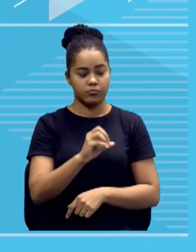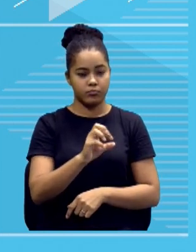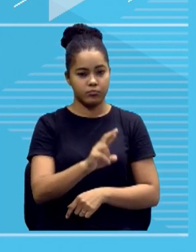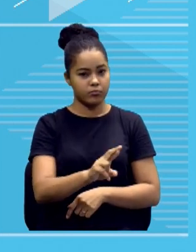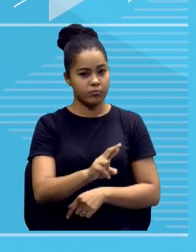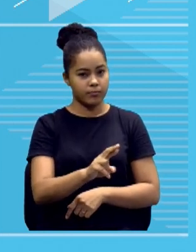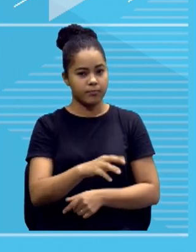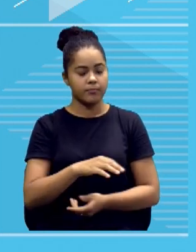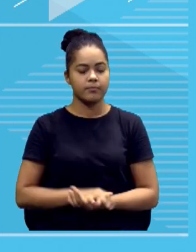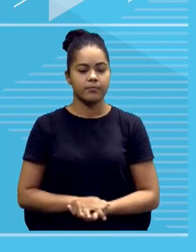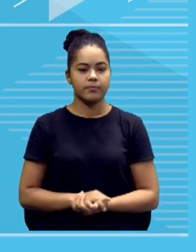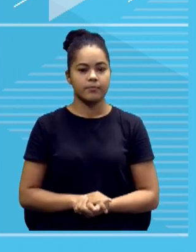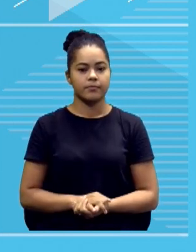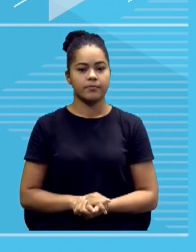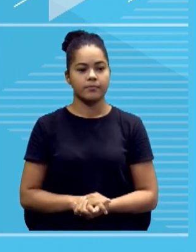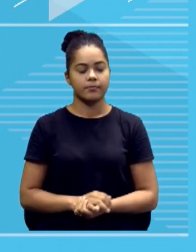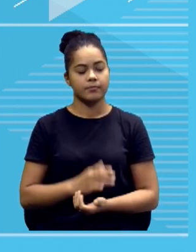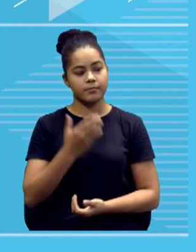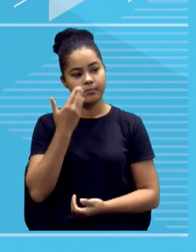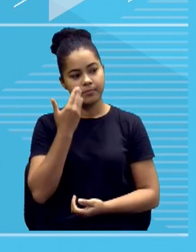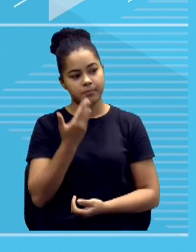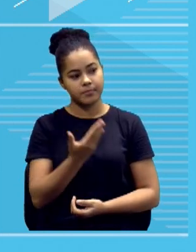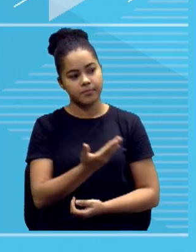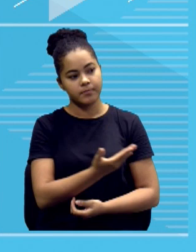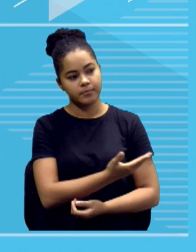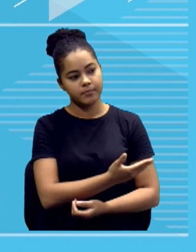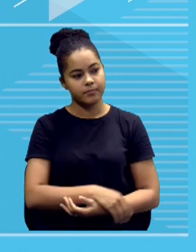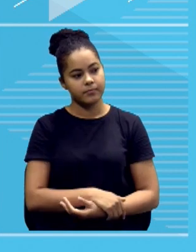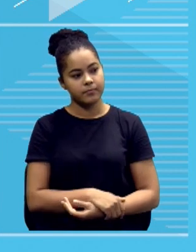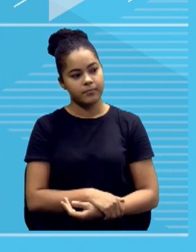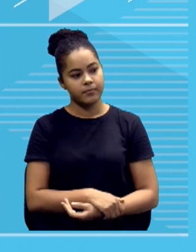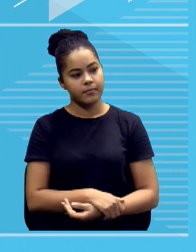beleza? Então, vamos para cá.